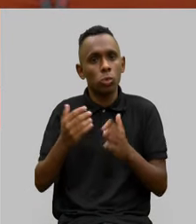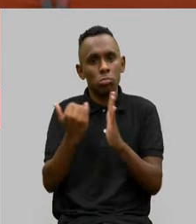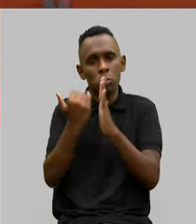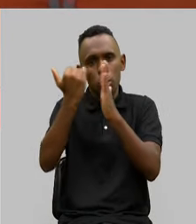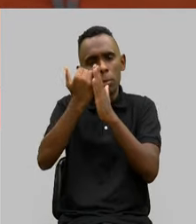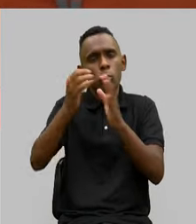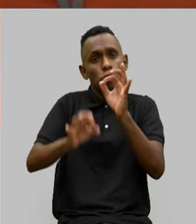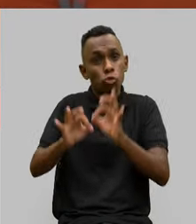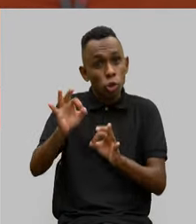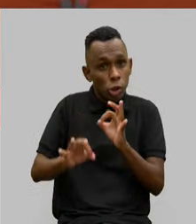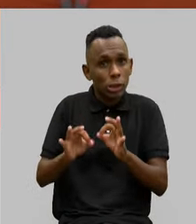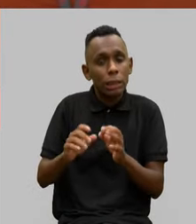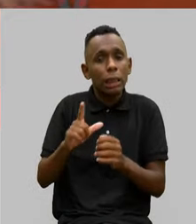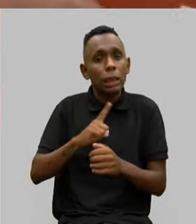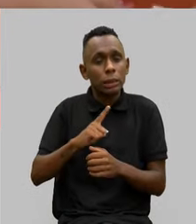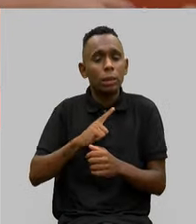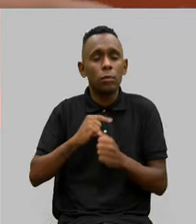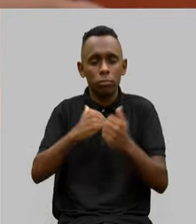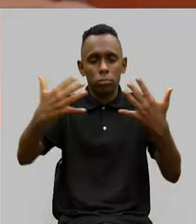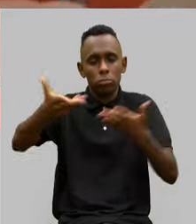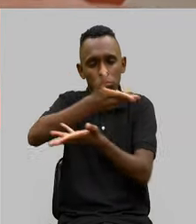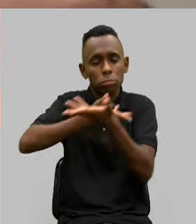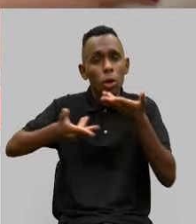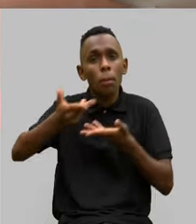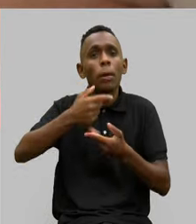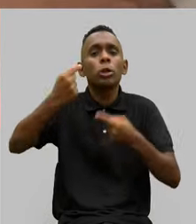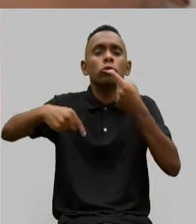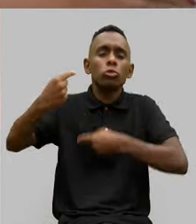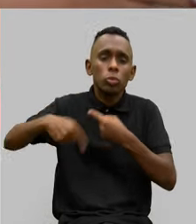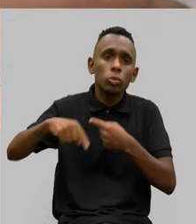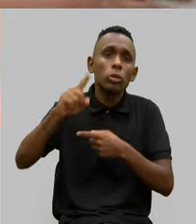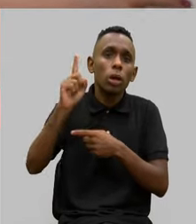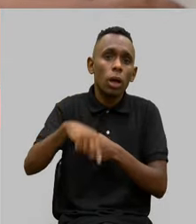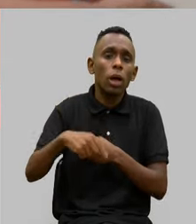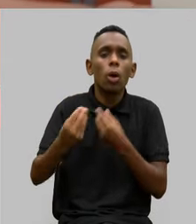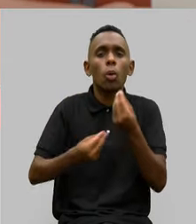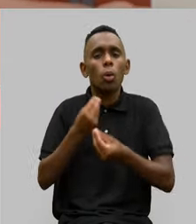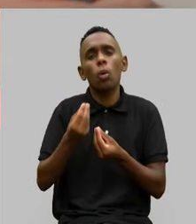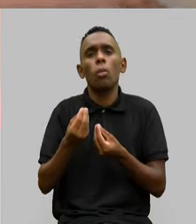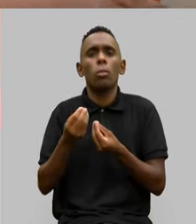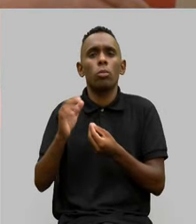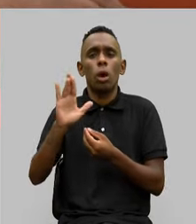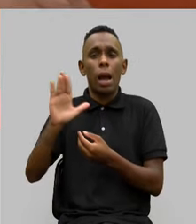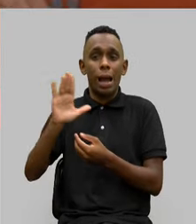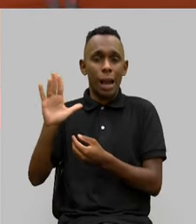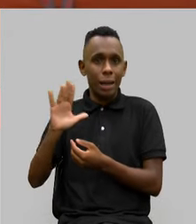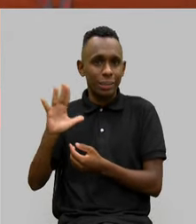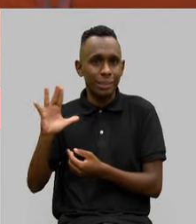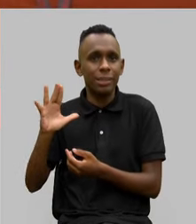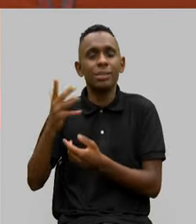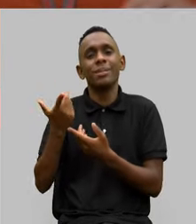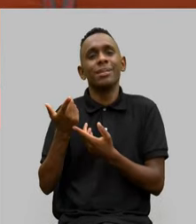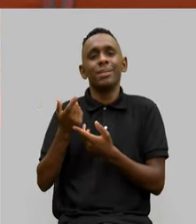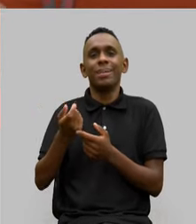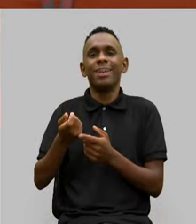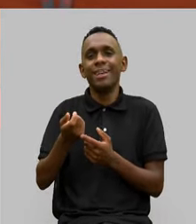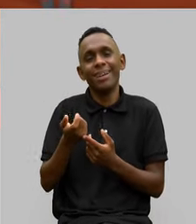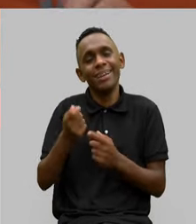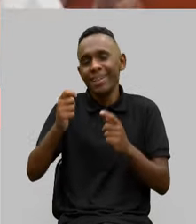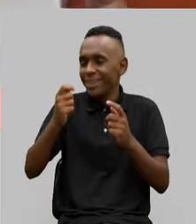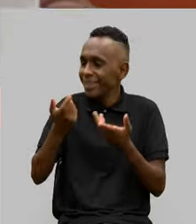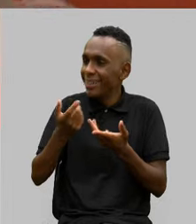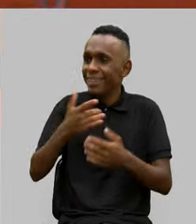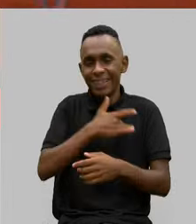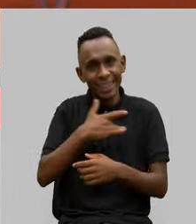Justiça nós tivemos uma audiência pública para discutir Justamente a questão da cannabis medicinal eh o Conselho Nacional de Justiça que é o